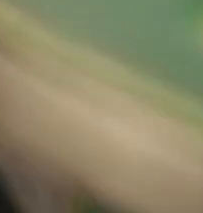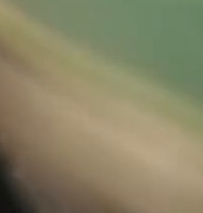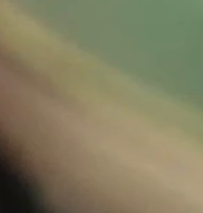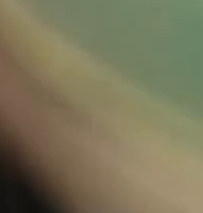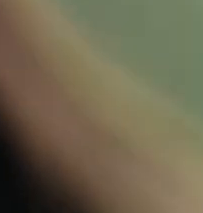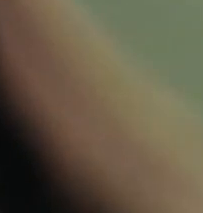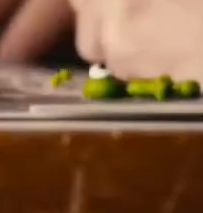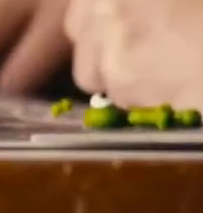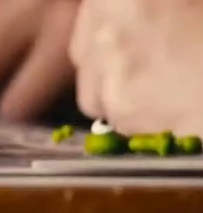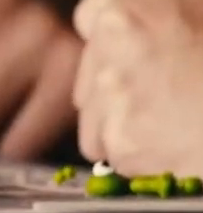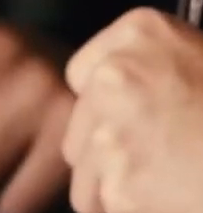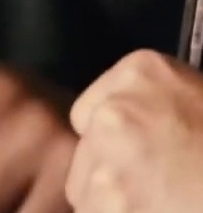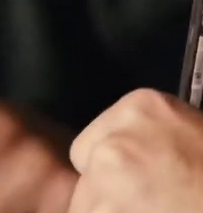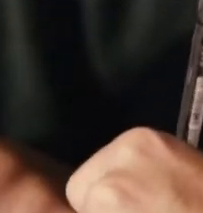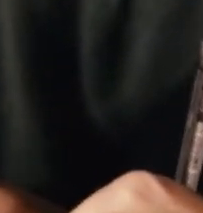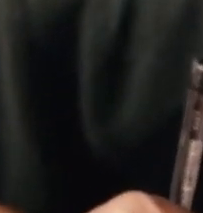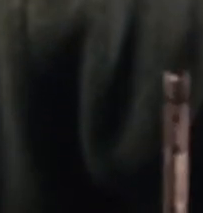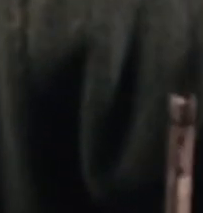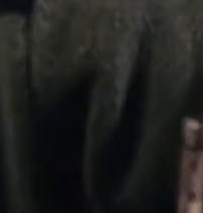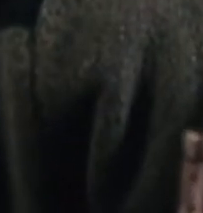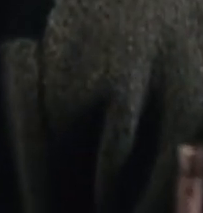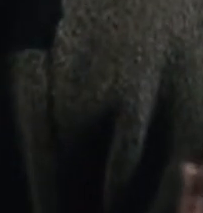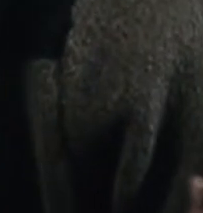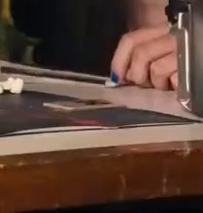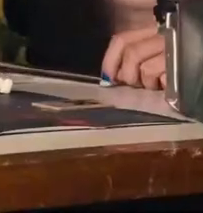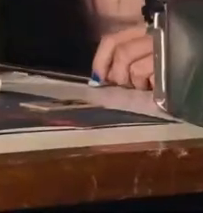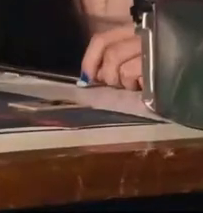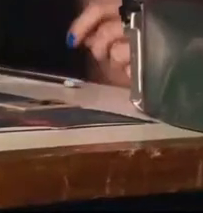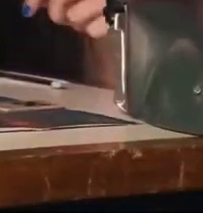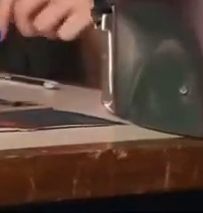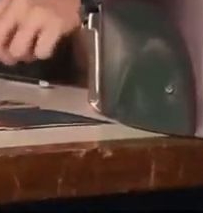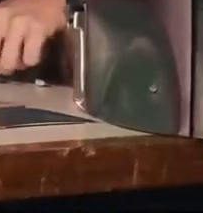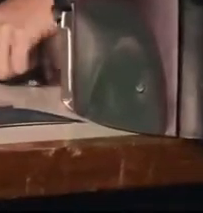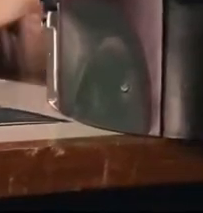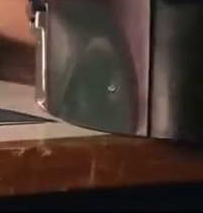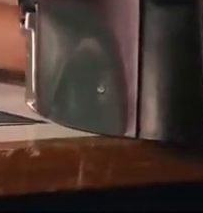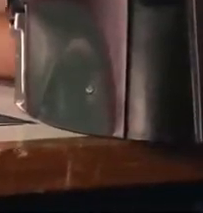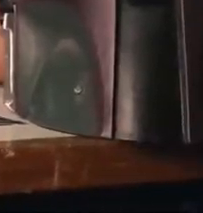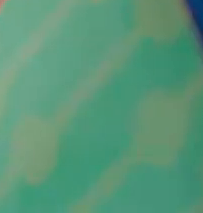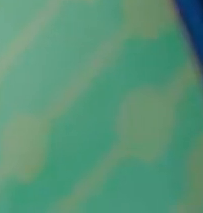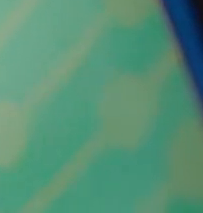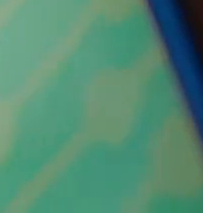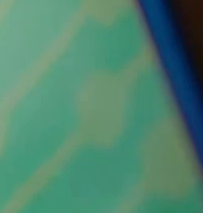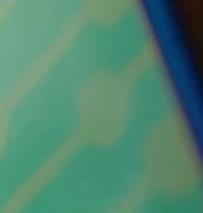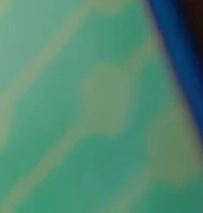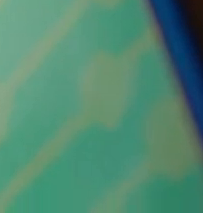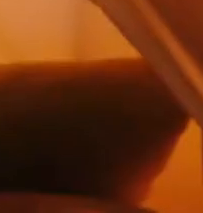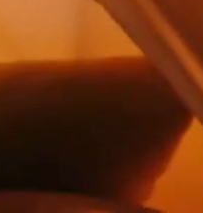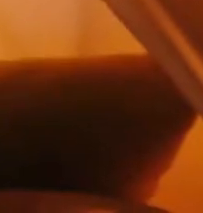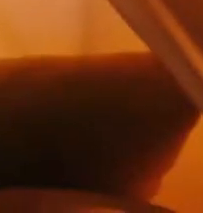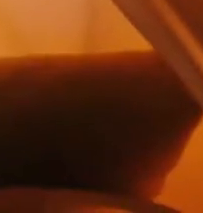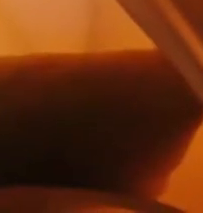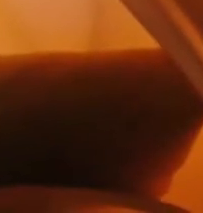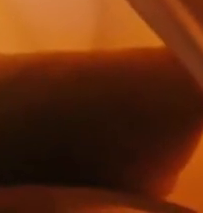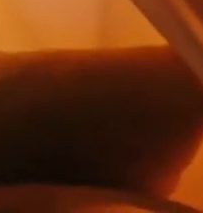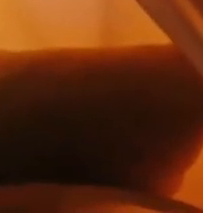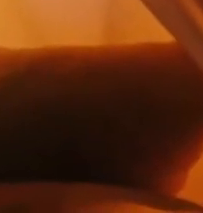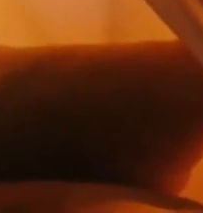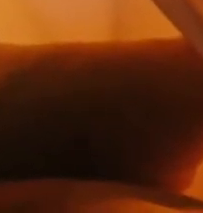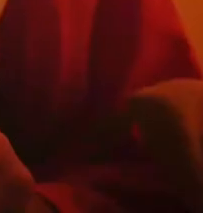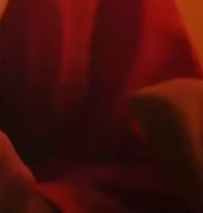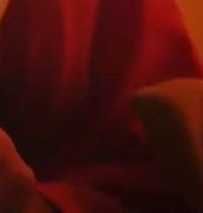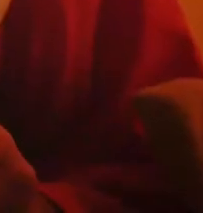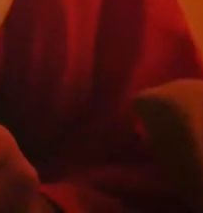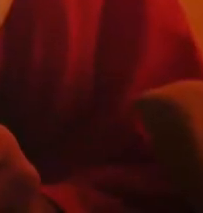numa jornada compartilhada com infinitas possibilidades de transformar a imaginação de todos em experiências